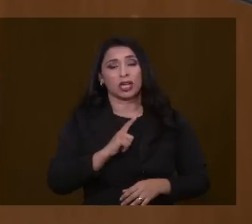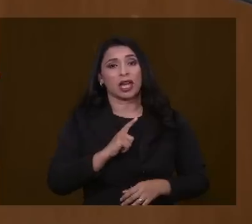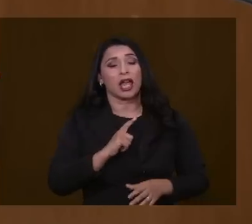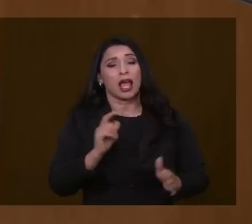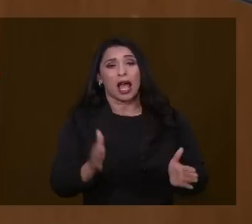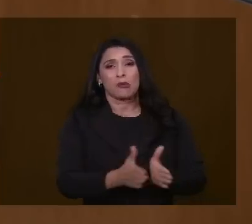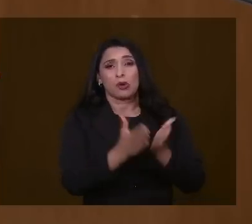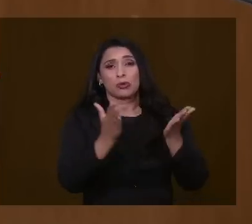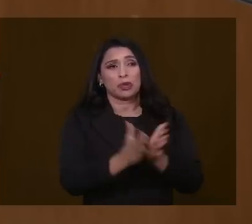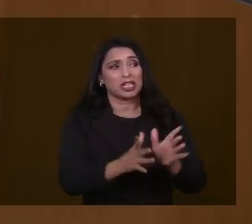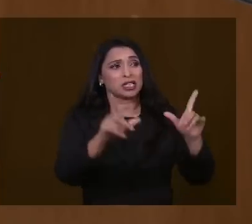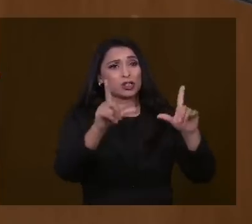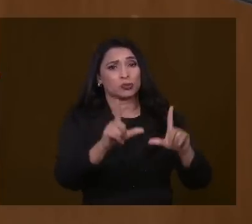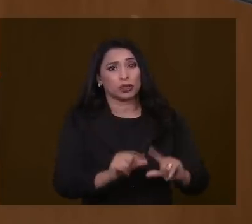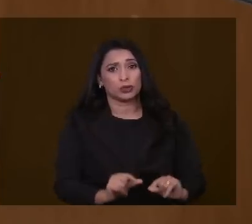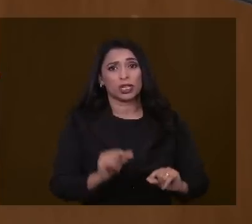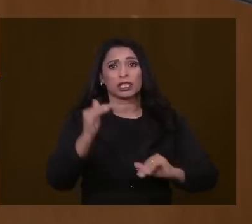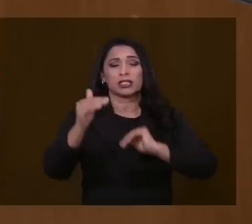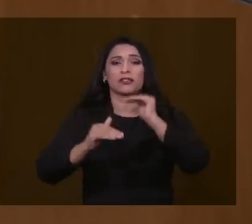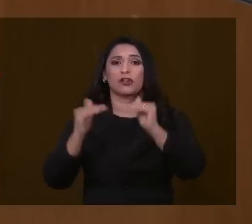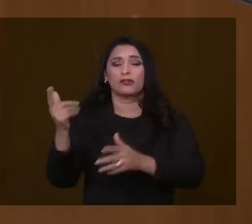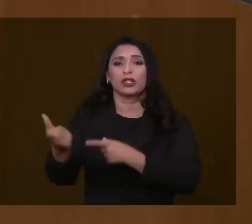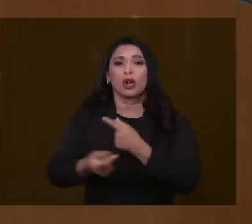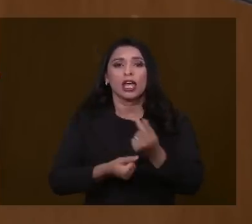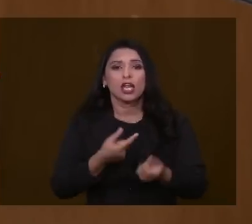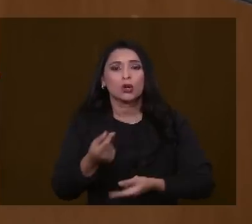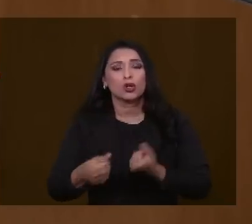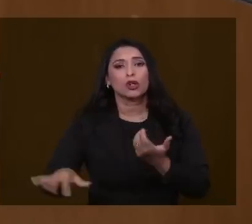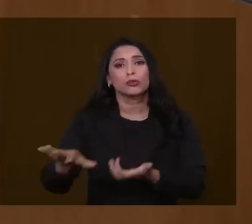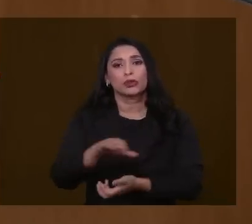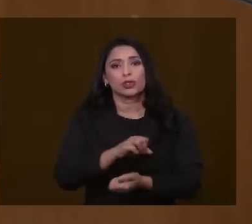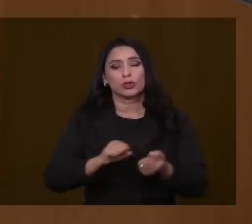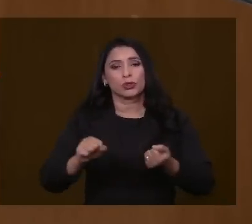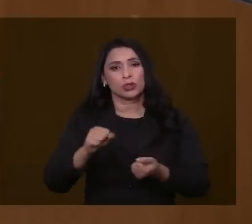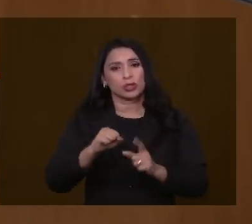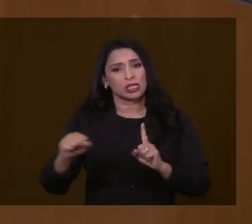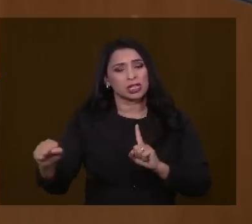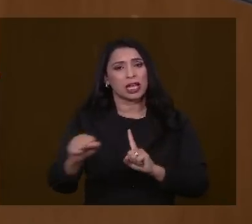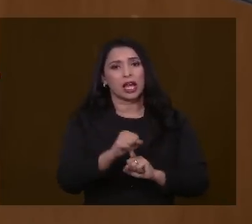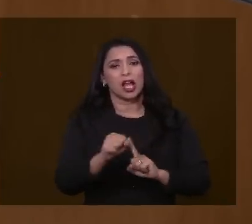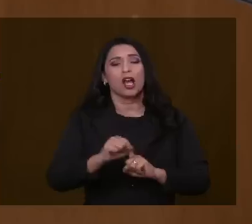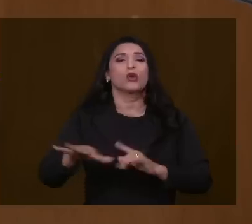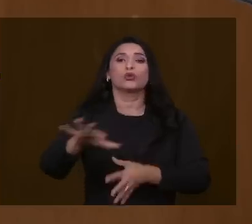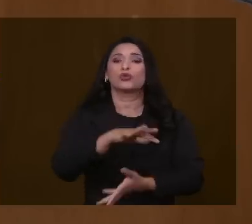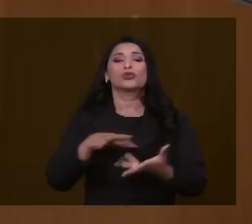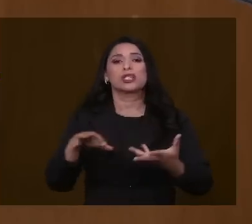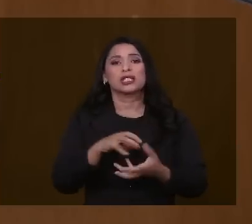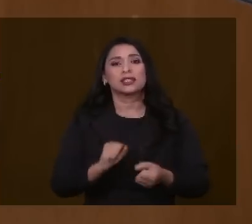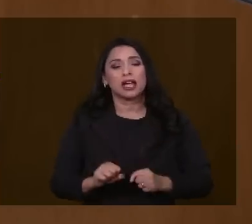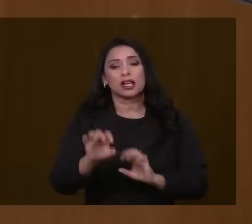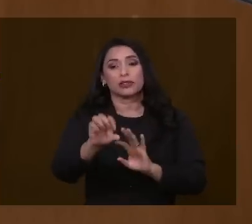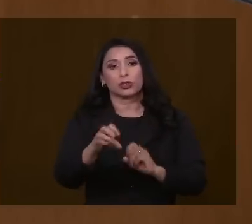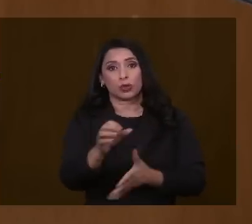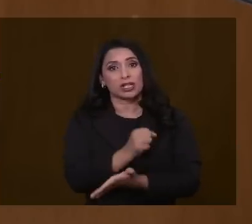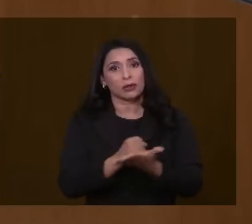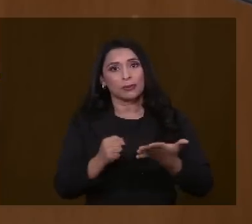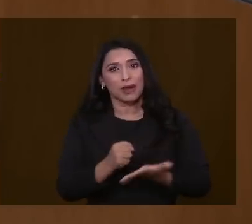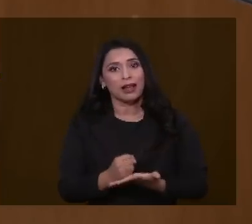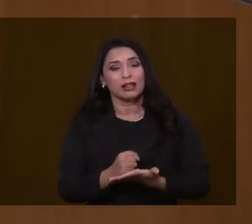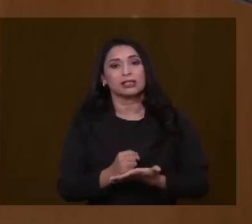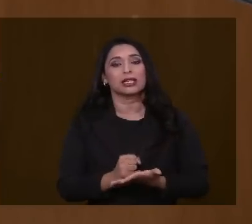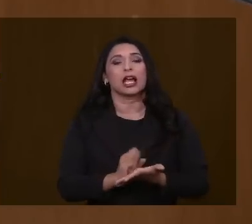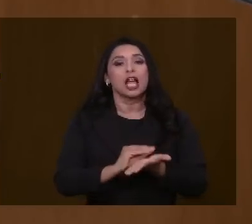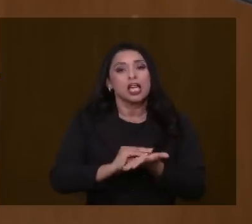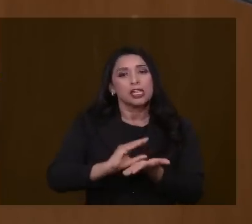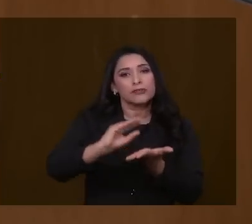o desenvolvimento econômico e social sustentável, a prioridade para a educação básica e o investimento em